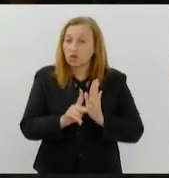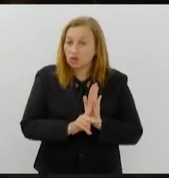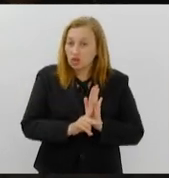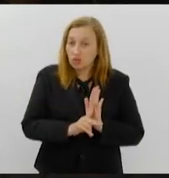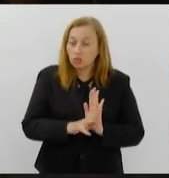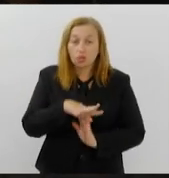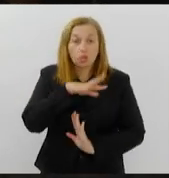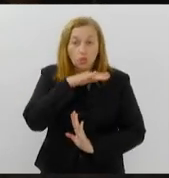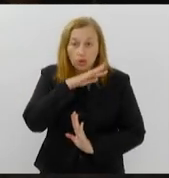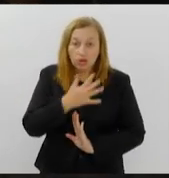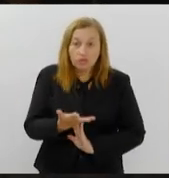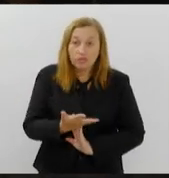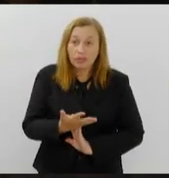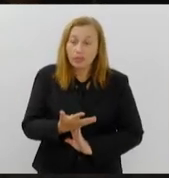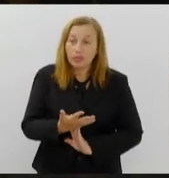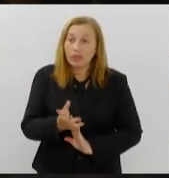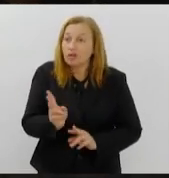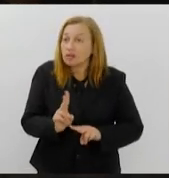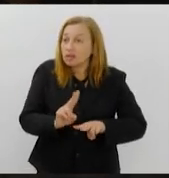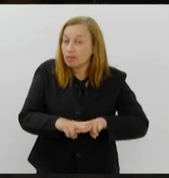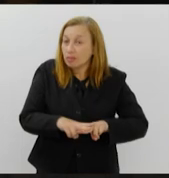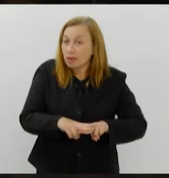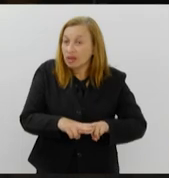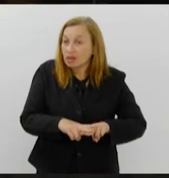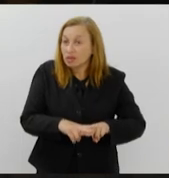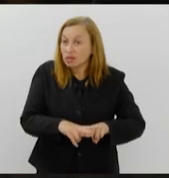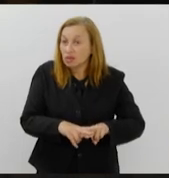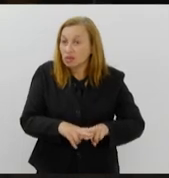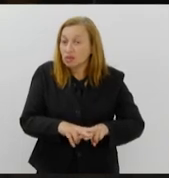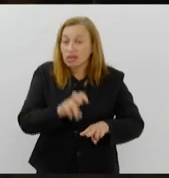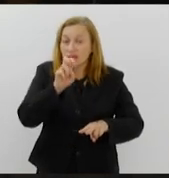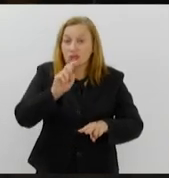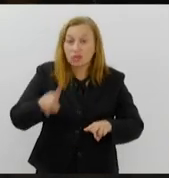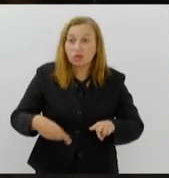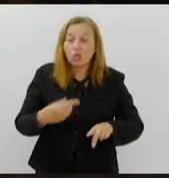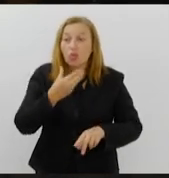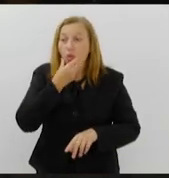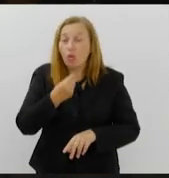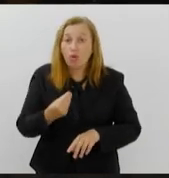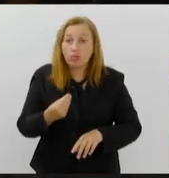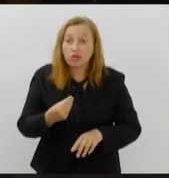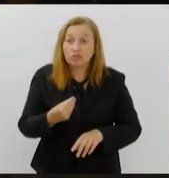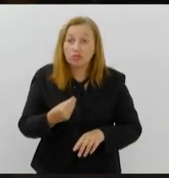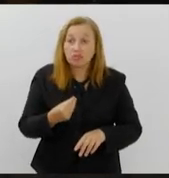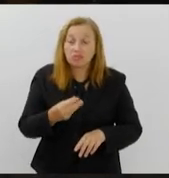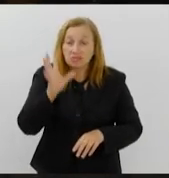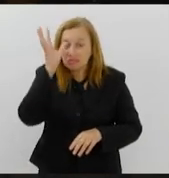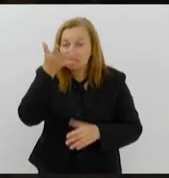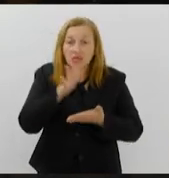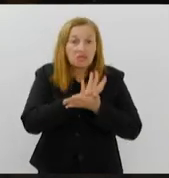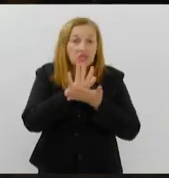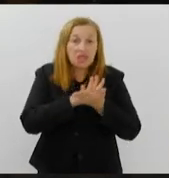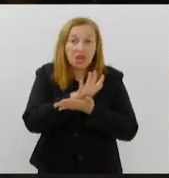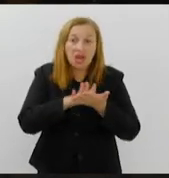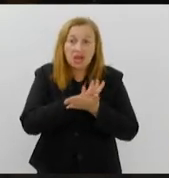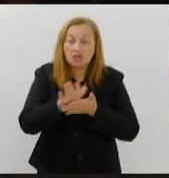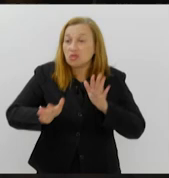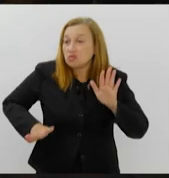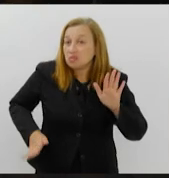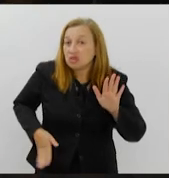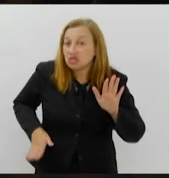projeto falido, onde você prende ali, fica preso ali dentro, 5 mil homens, que não podem fazer nada, porque a bandidagem passa ali,